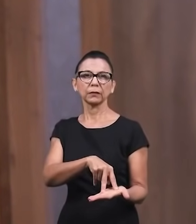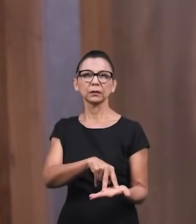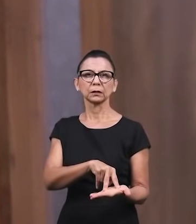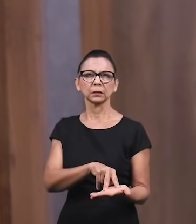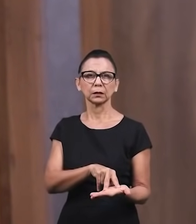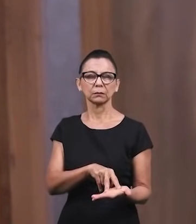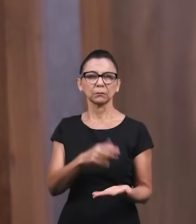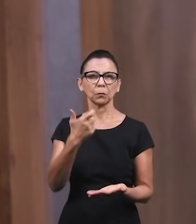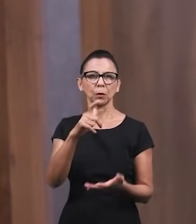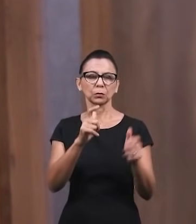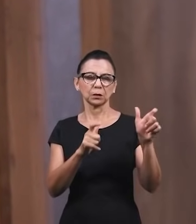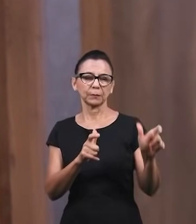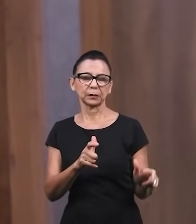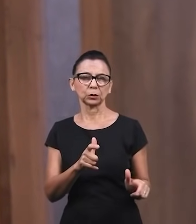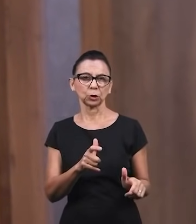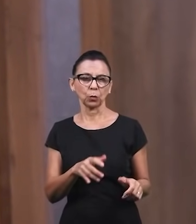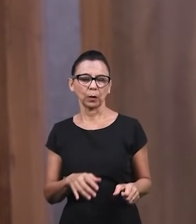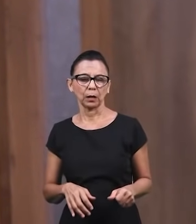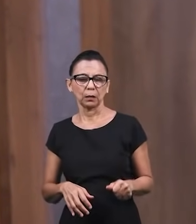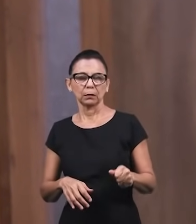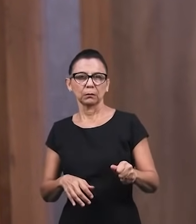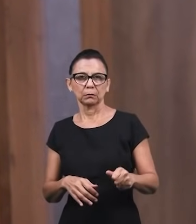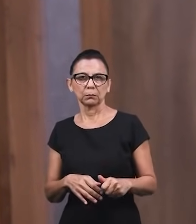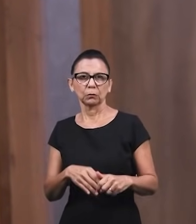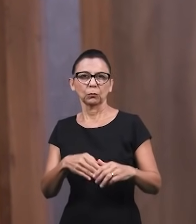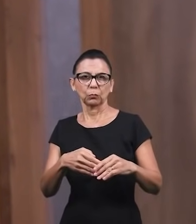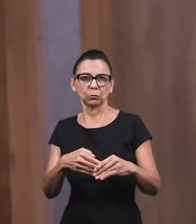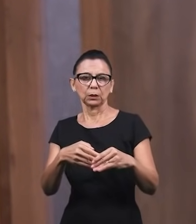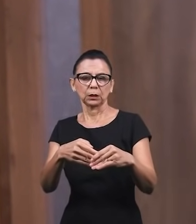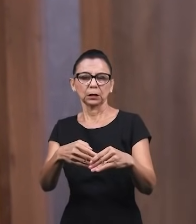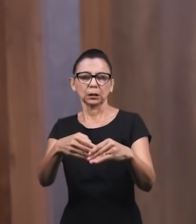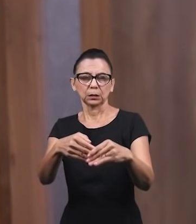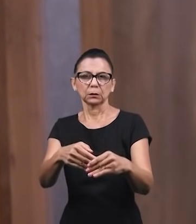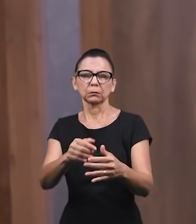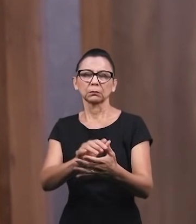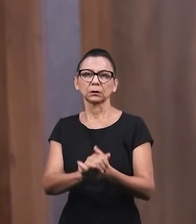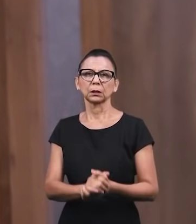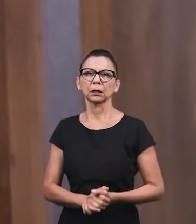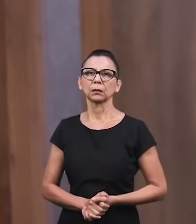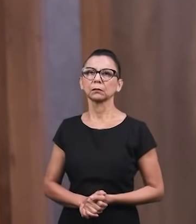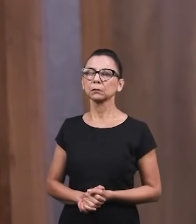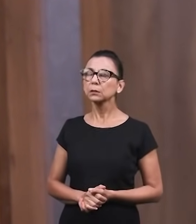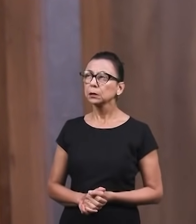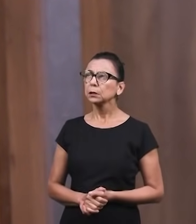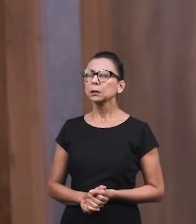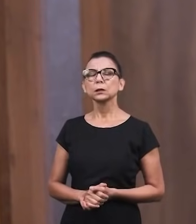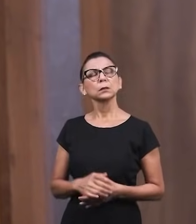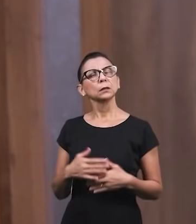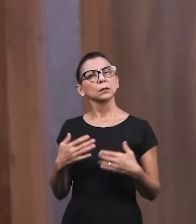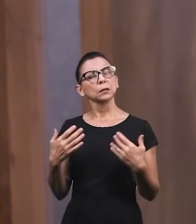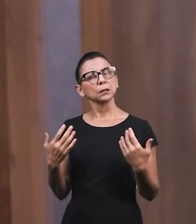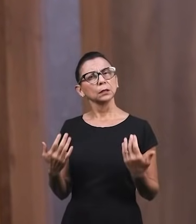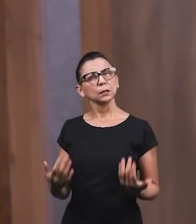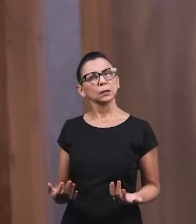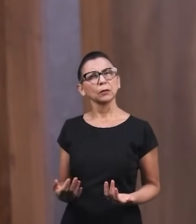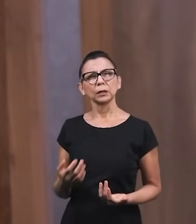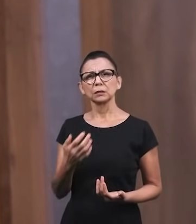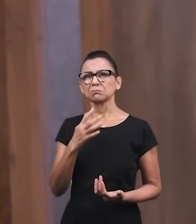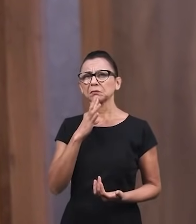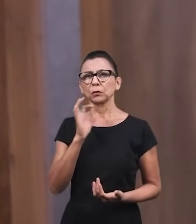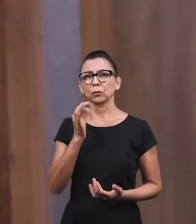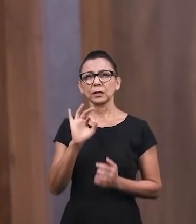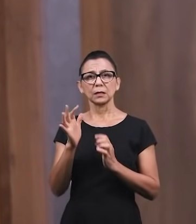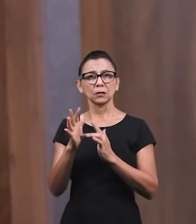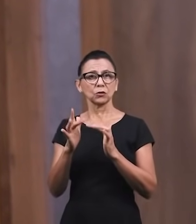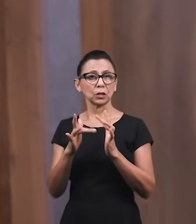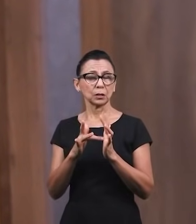ele perguntou ao Senhor, esse Senhor Jesus maravilhoso, glorioso, Salvador, que ele